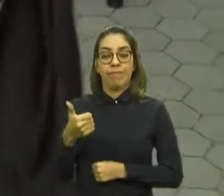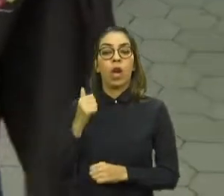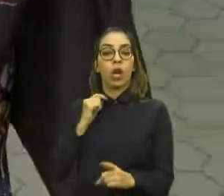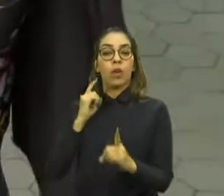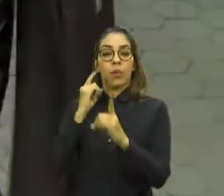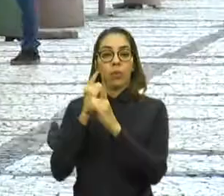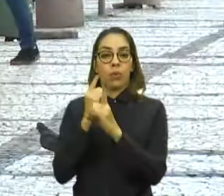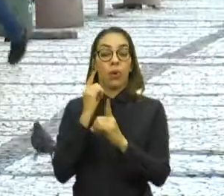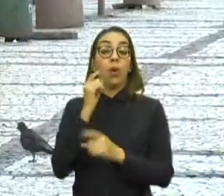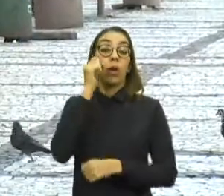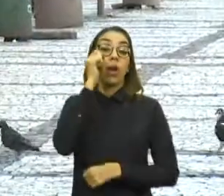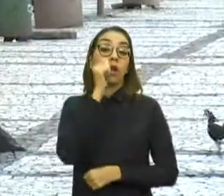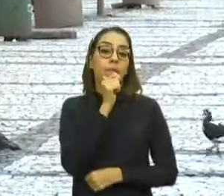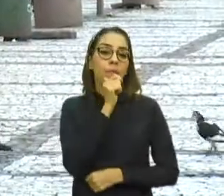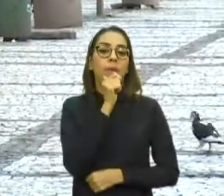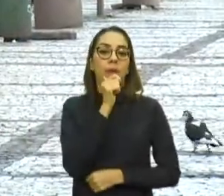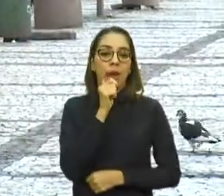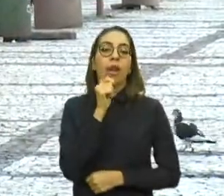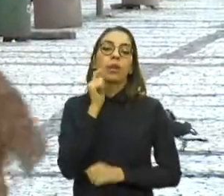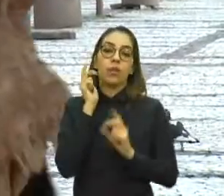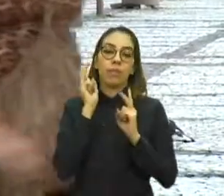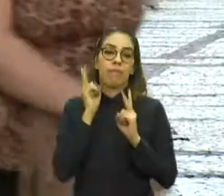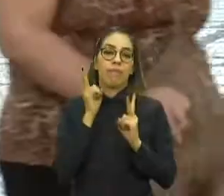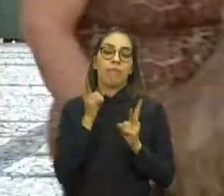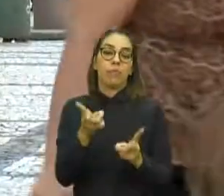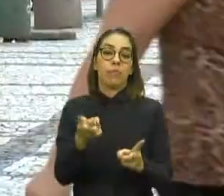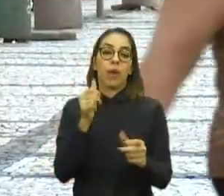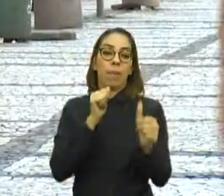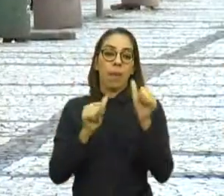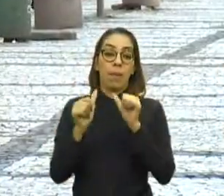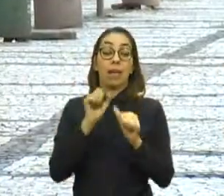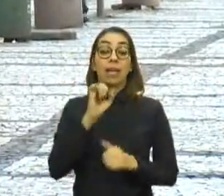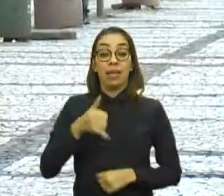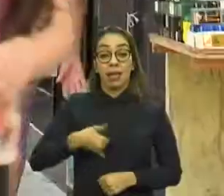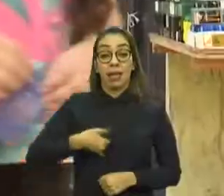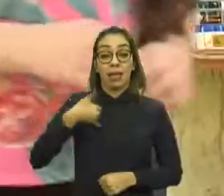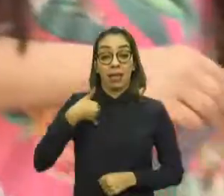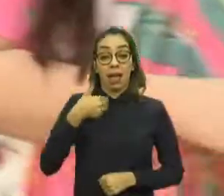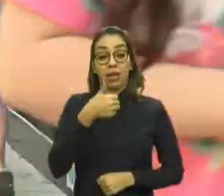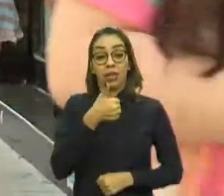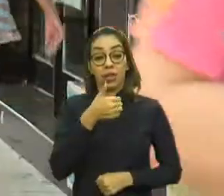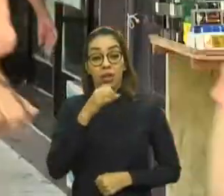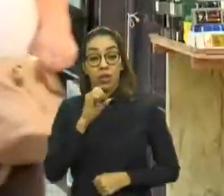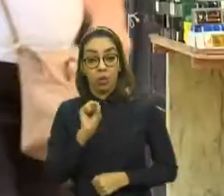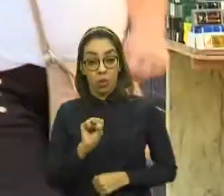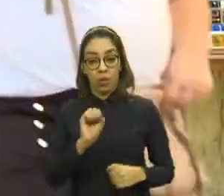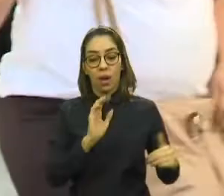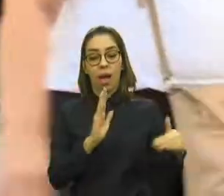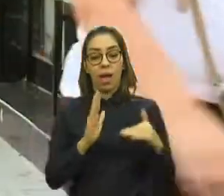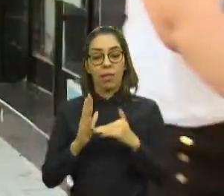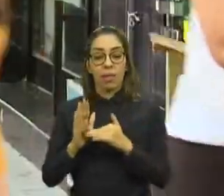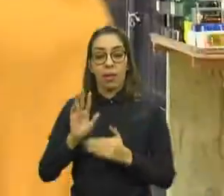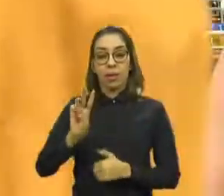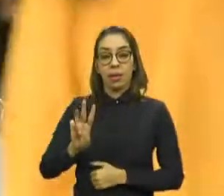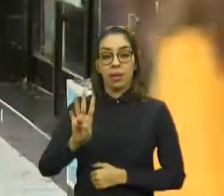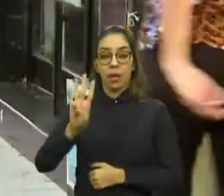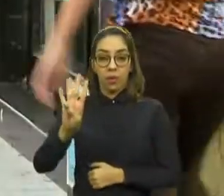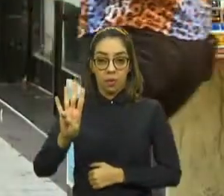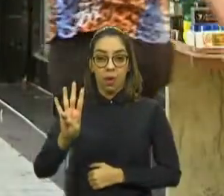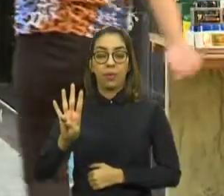da abstinência entre as mulheres entre 18 e 34 anos, com variação média anual